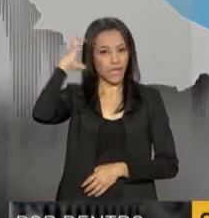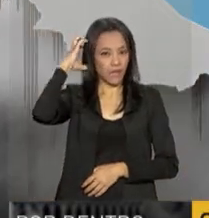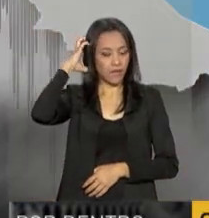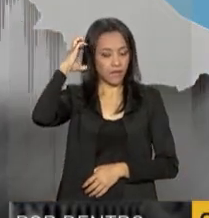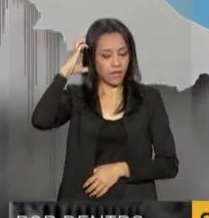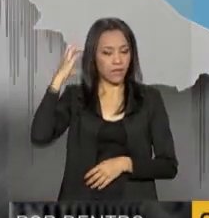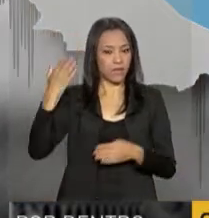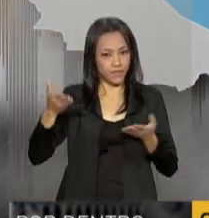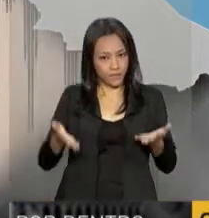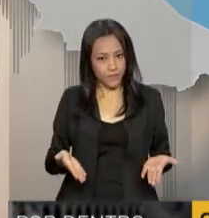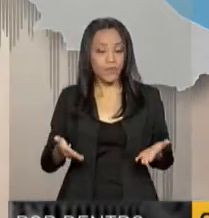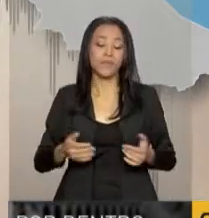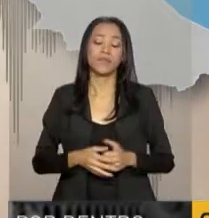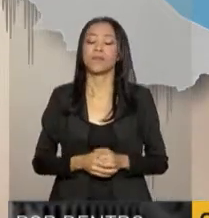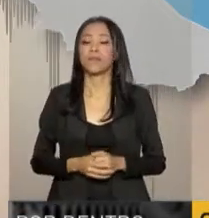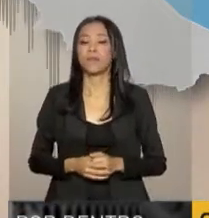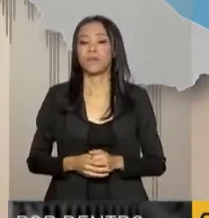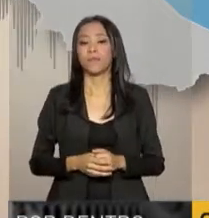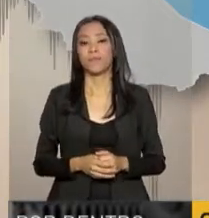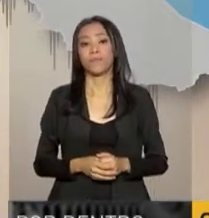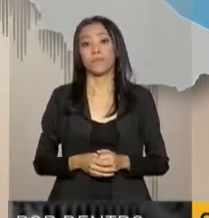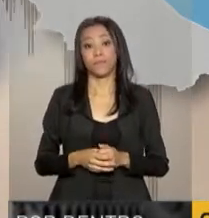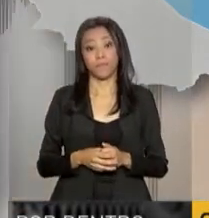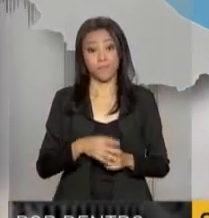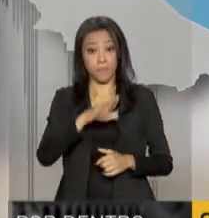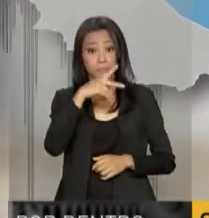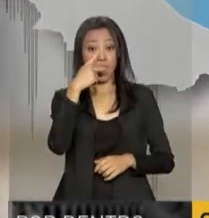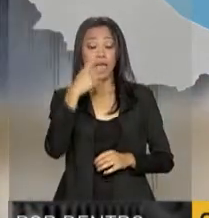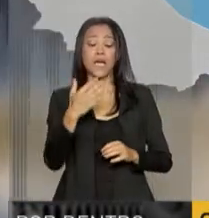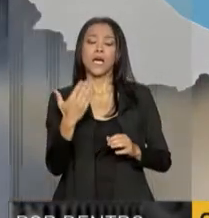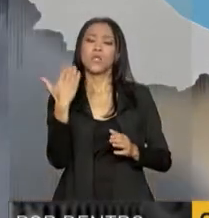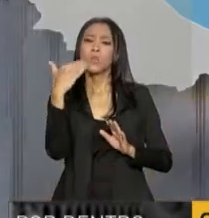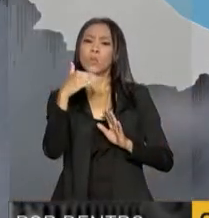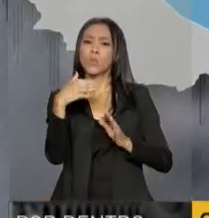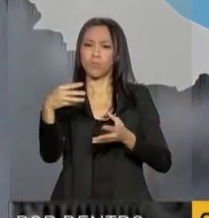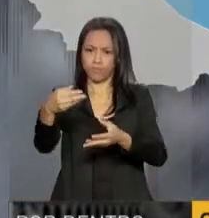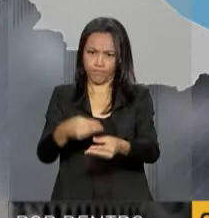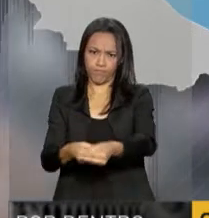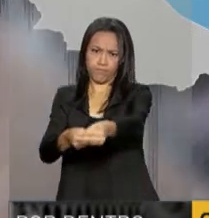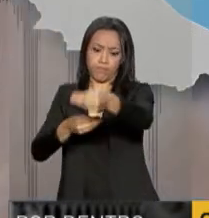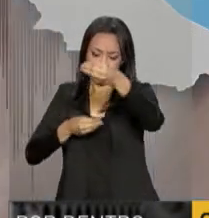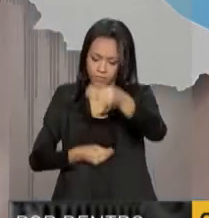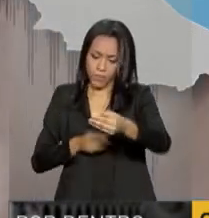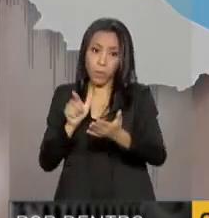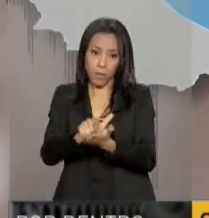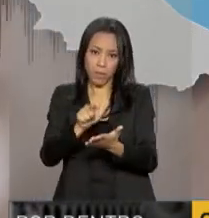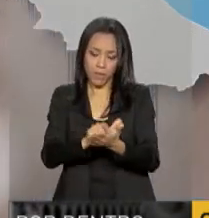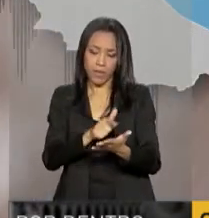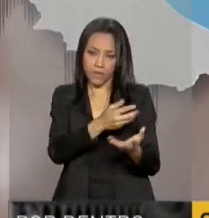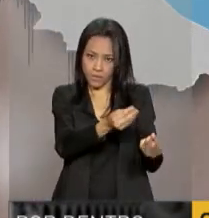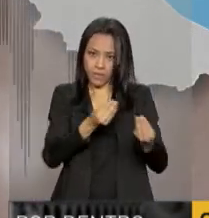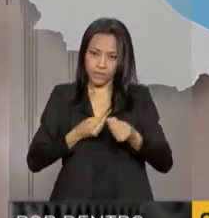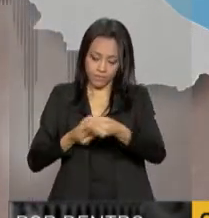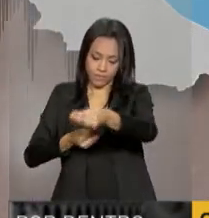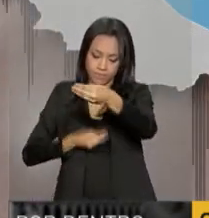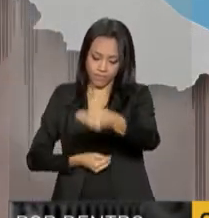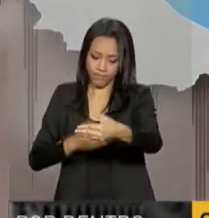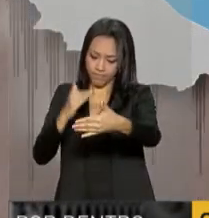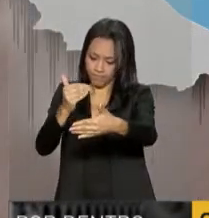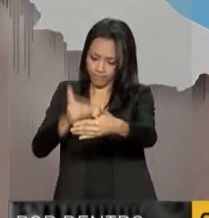pontos wi fi m dentro do programa que nós recebemos ministro e falando também de